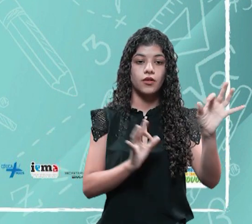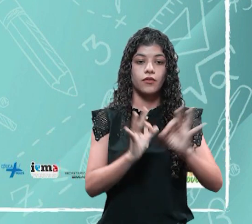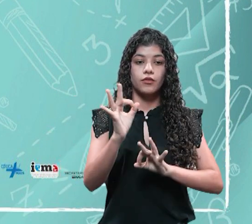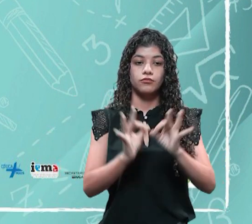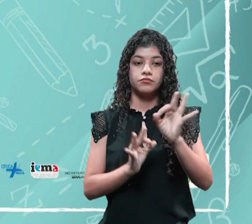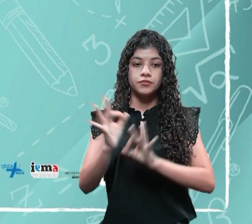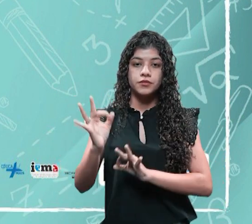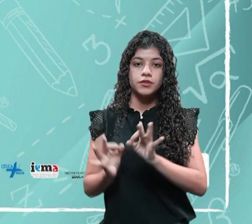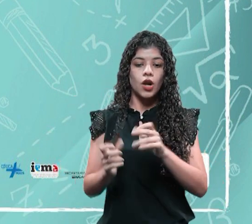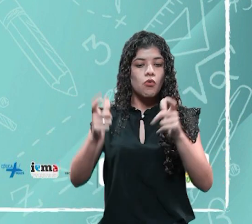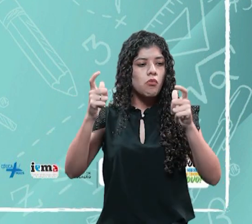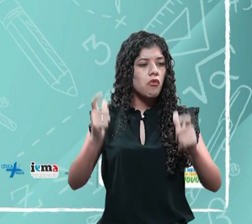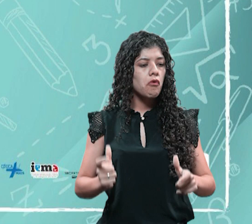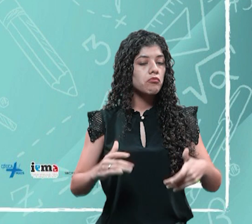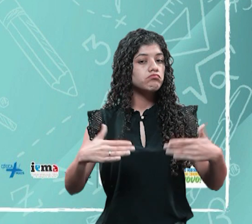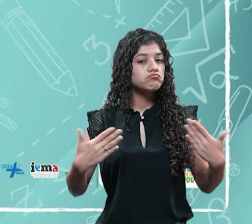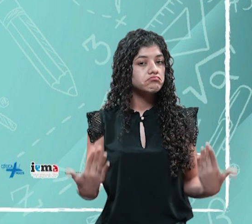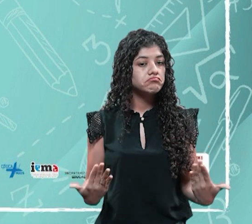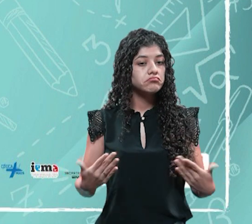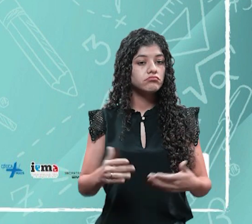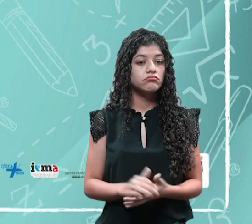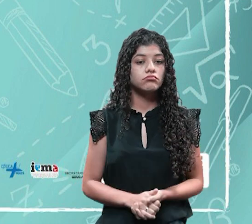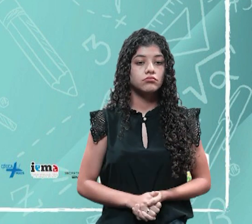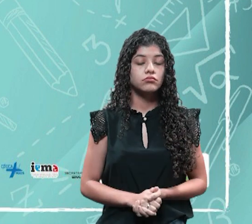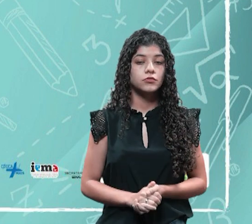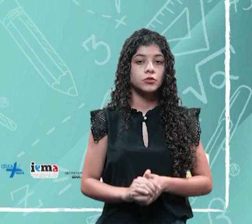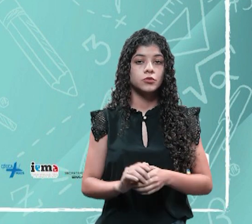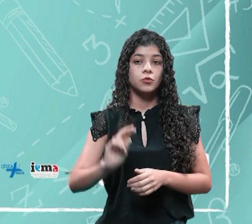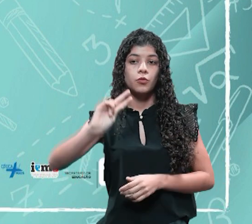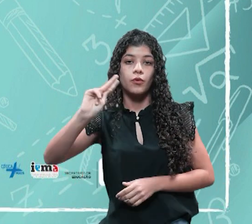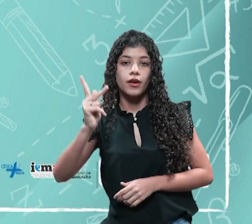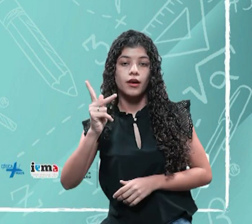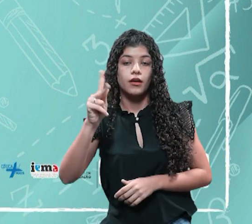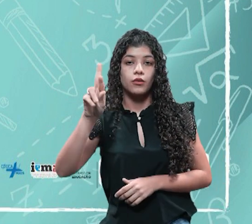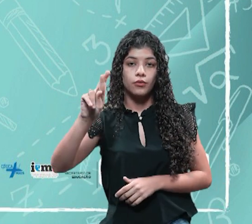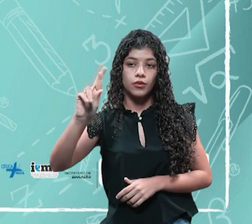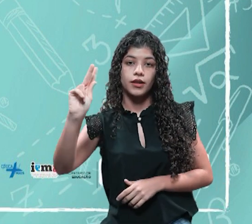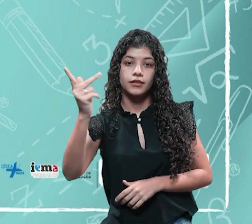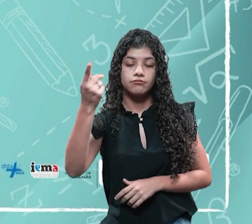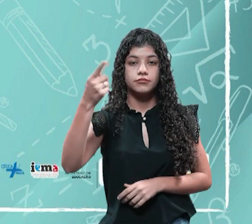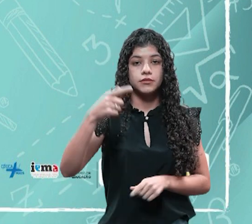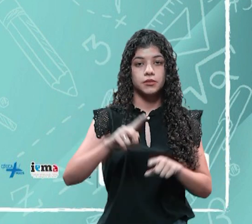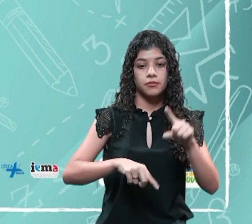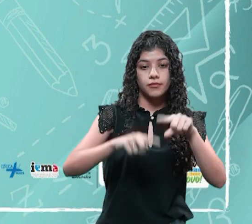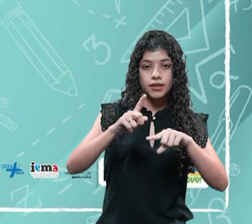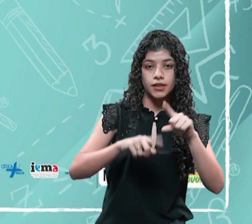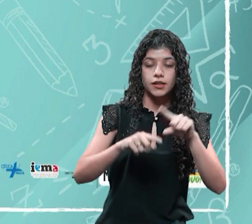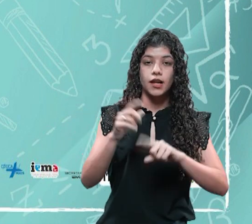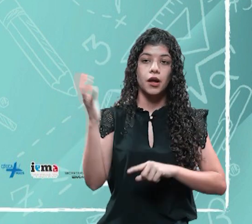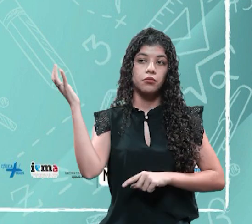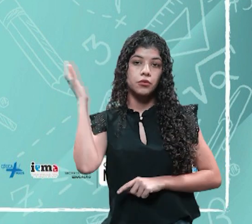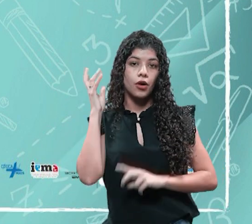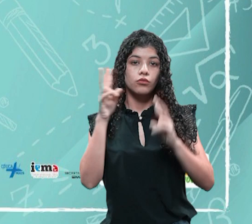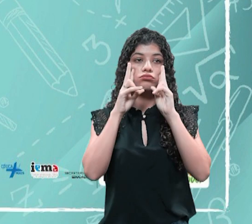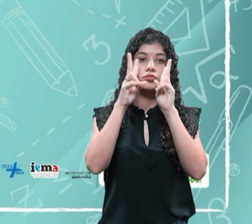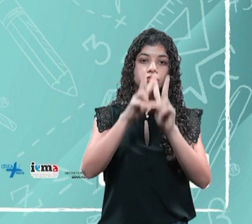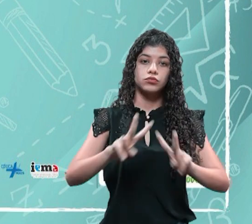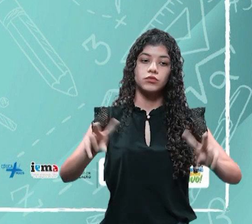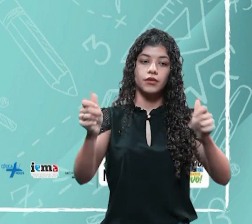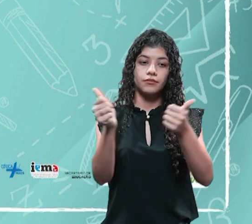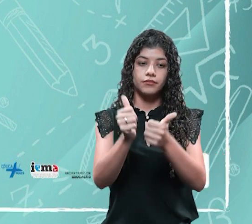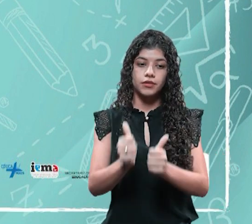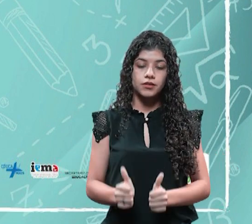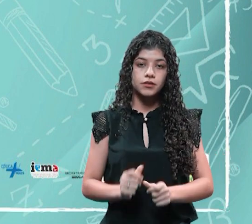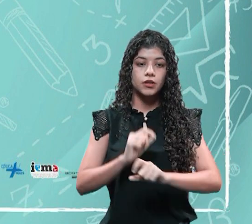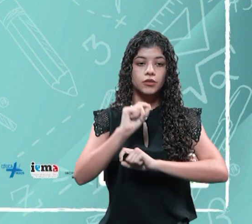organização, instalações físicas do evento, os recursos humanos, materiais, audiovisuais e a avaliação, que no